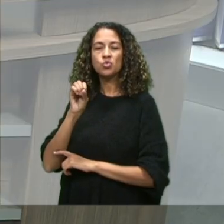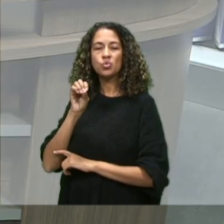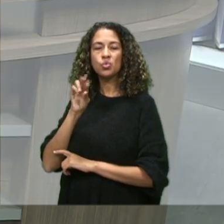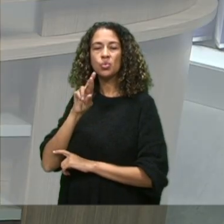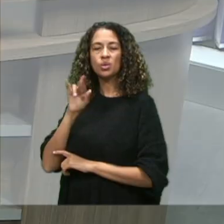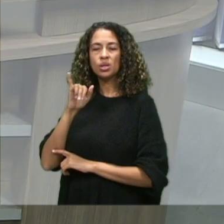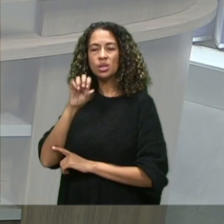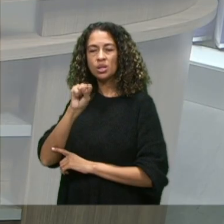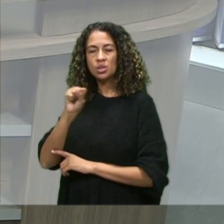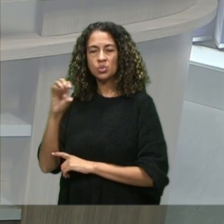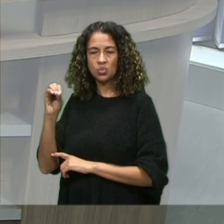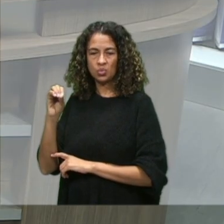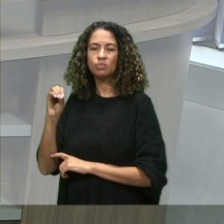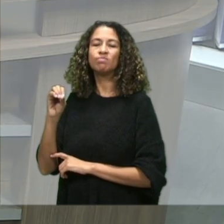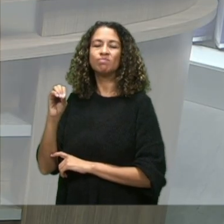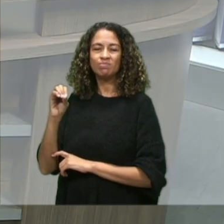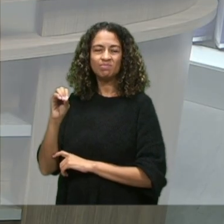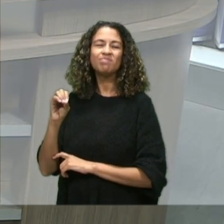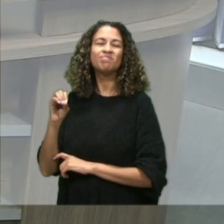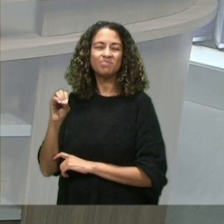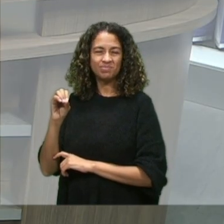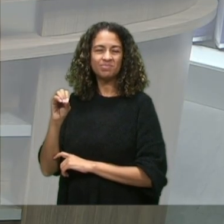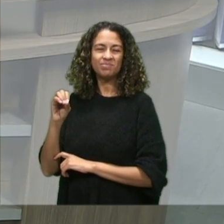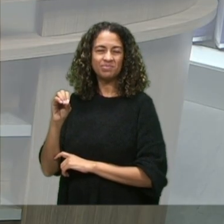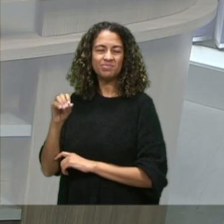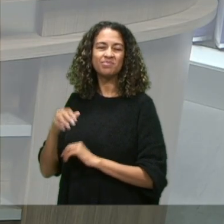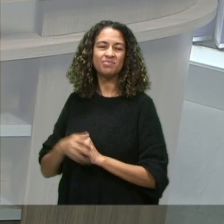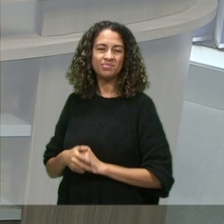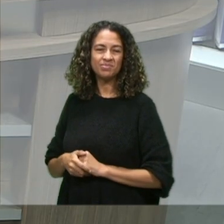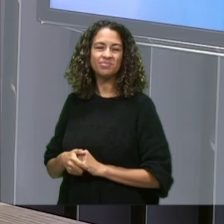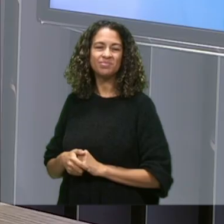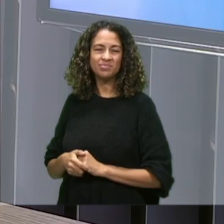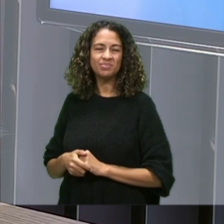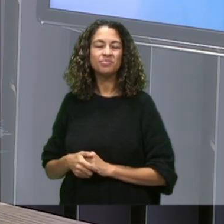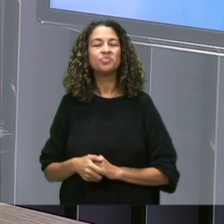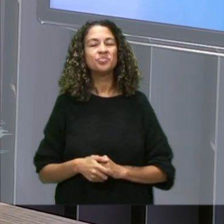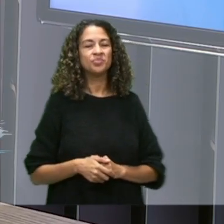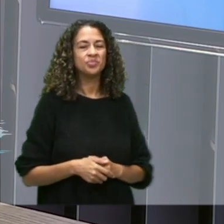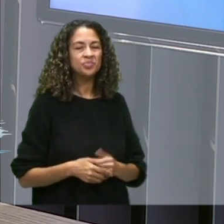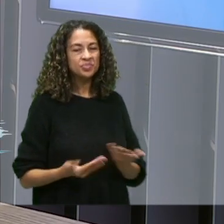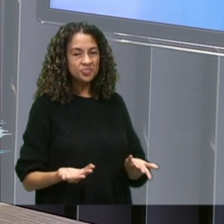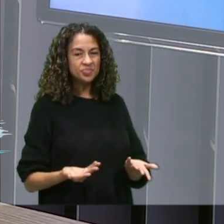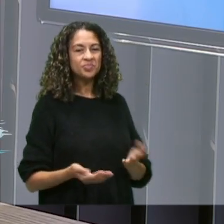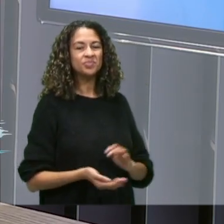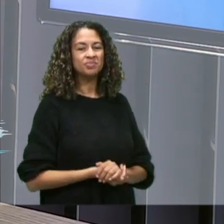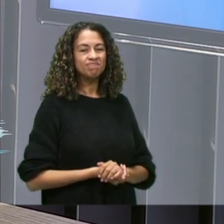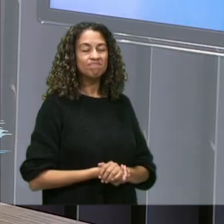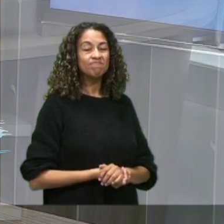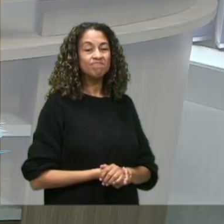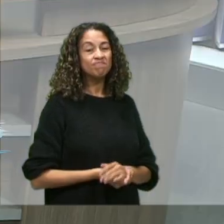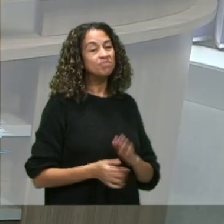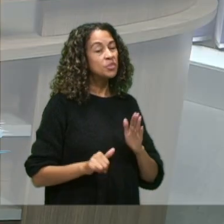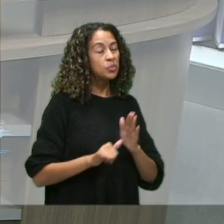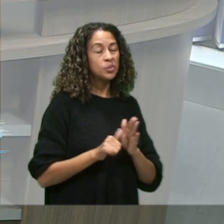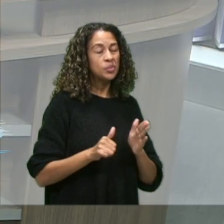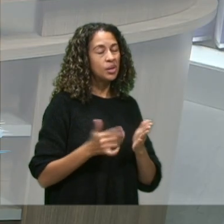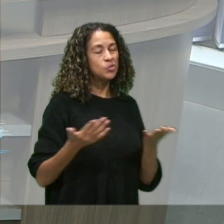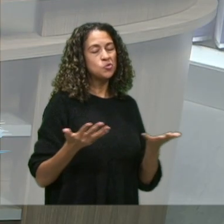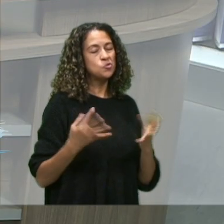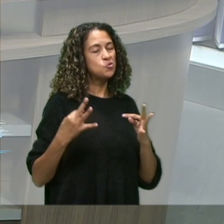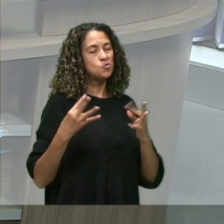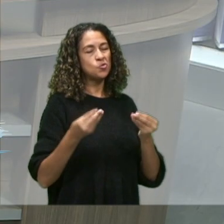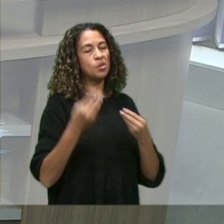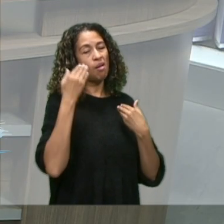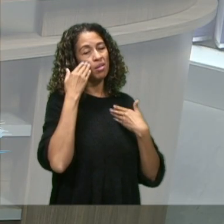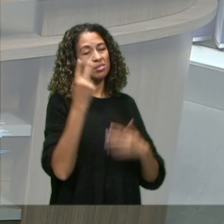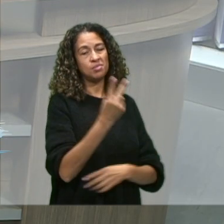Esse vai complicar. Lilá e o sorriso. Lilá e o sorriso. Isso. E eu quero primeiramente agradecer